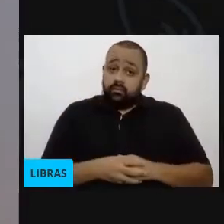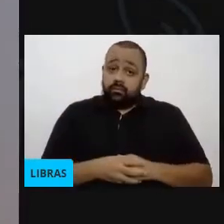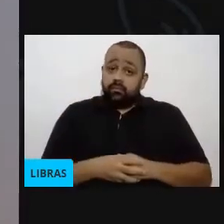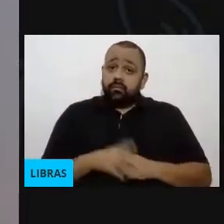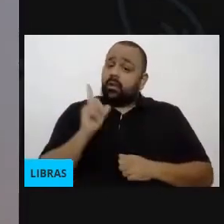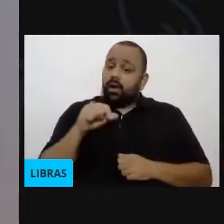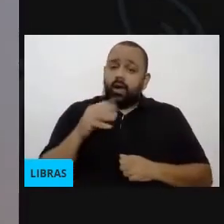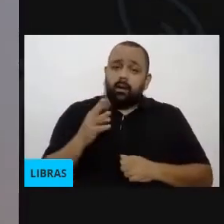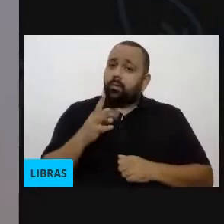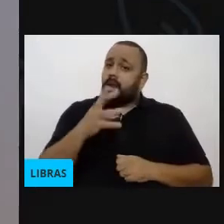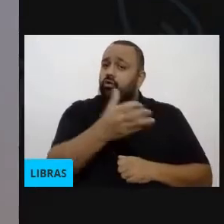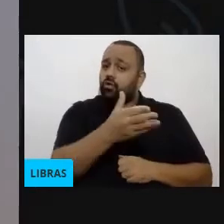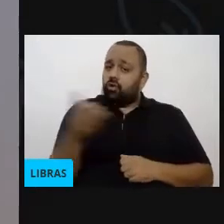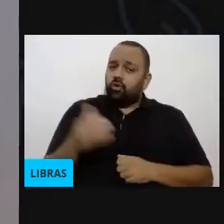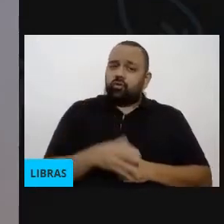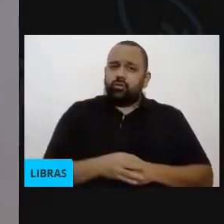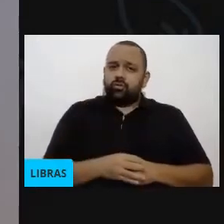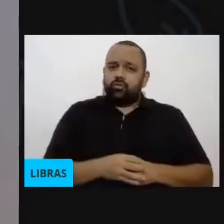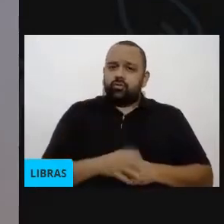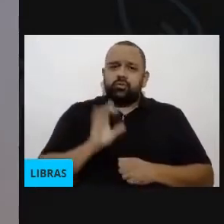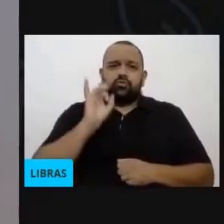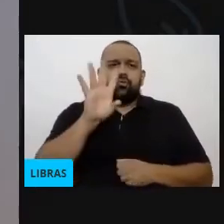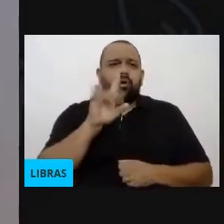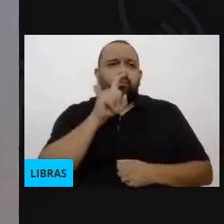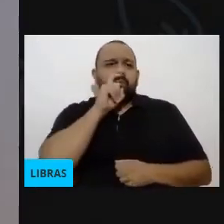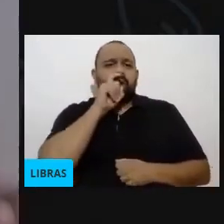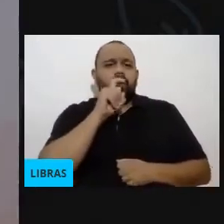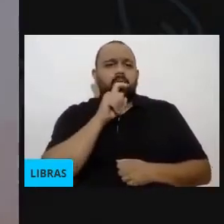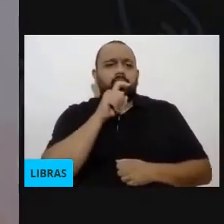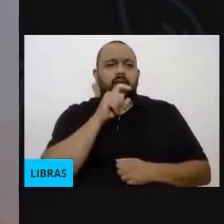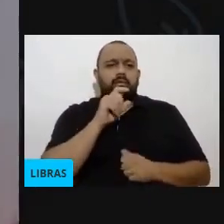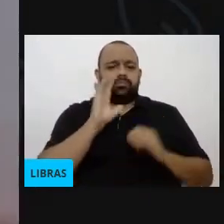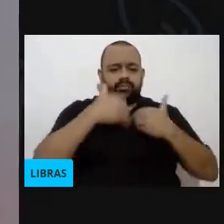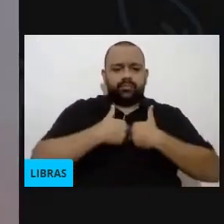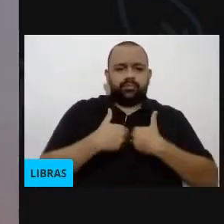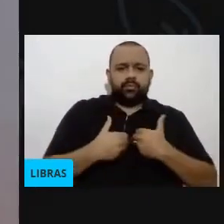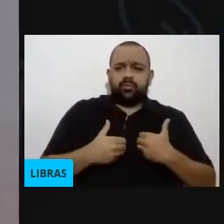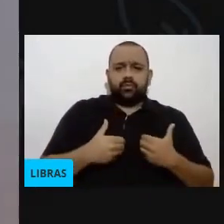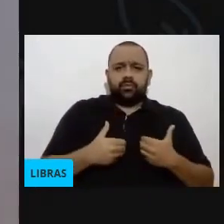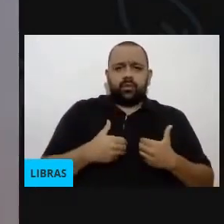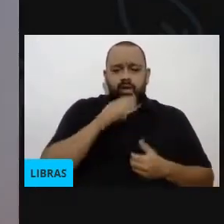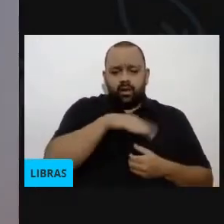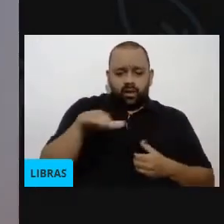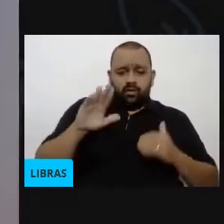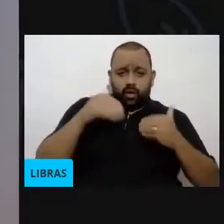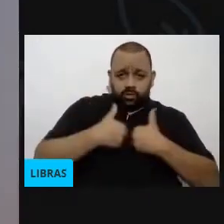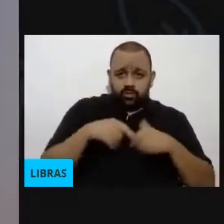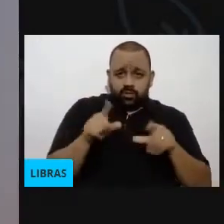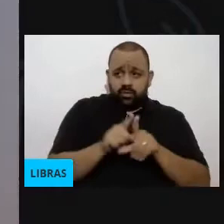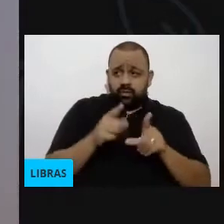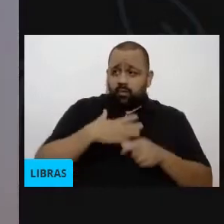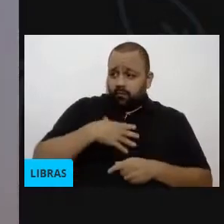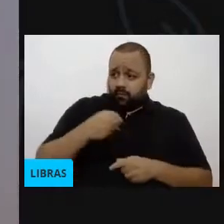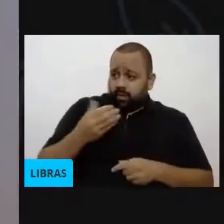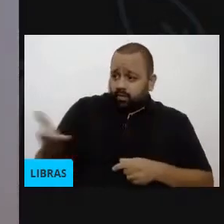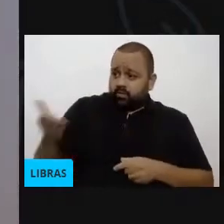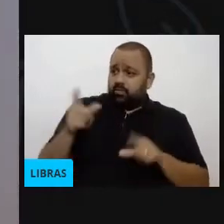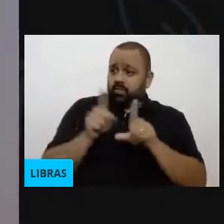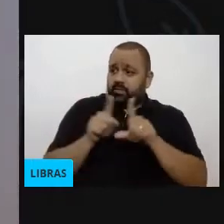todo mundo, não vale só para os pais de crianças com autismo, para as crianças com autismo. Eu penso isso para os meus filhos,